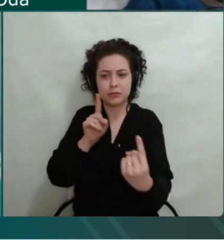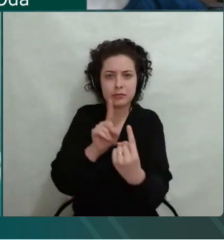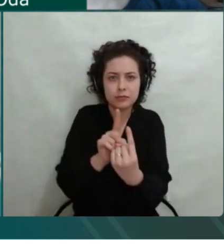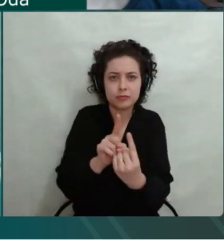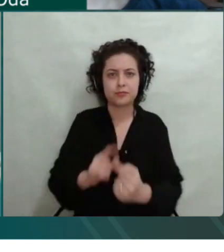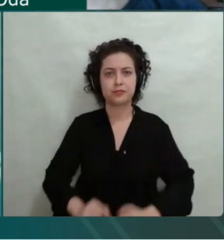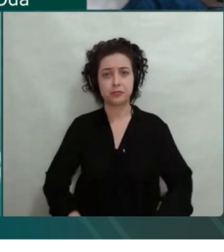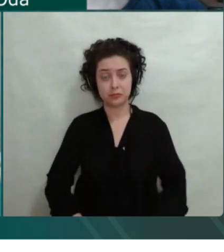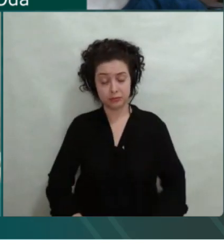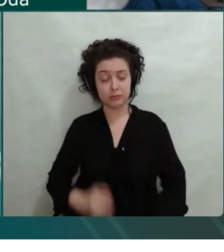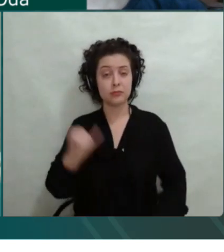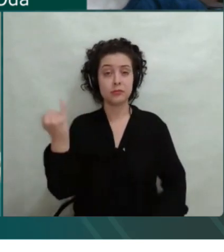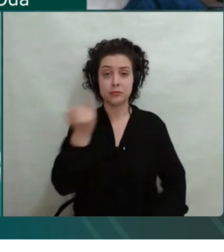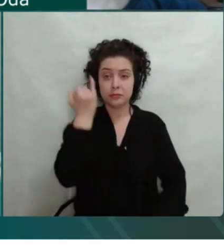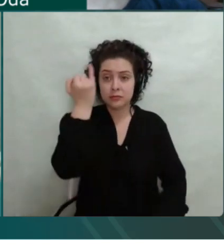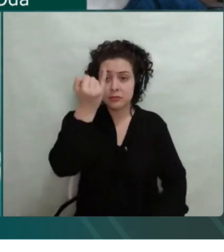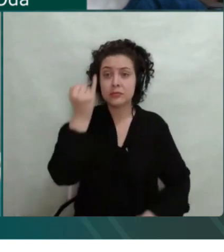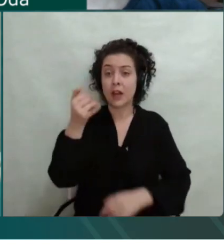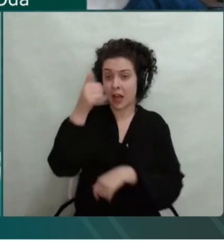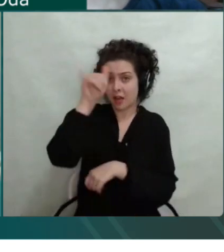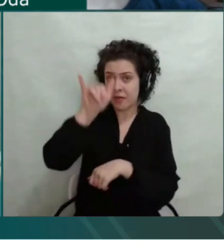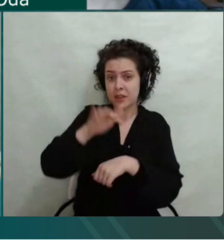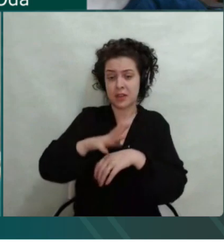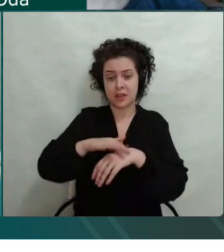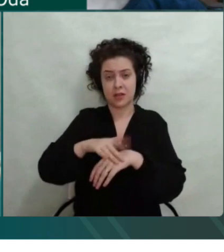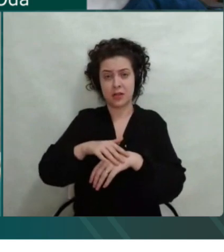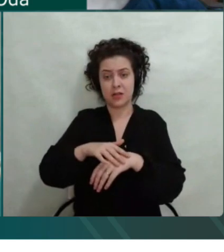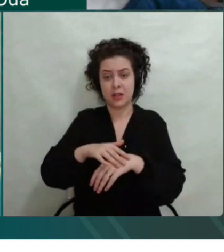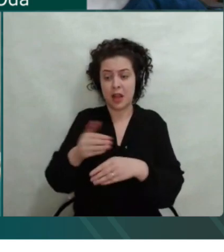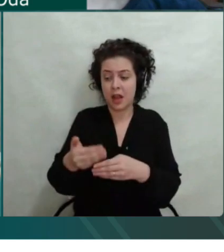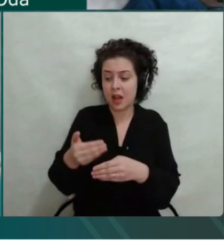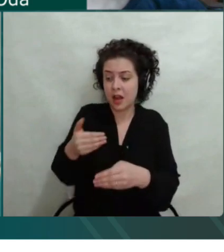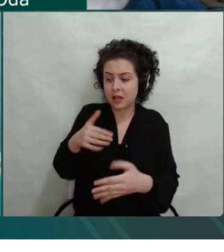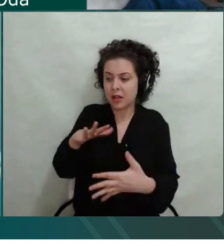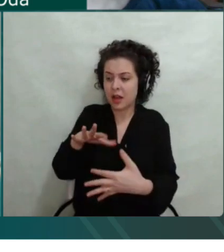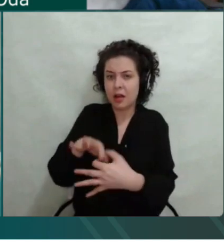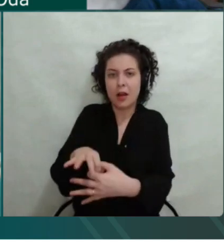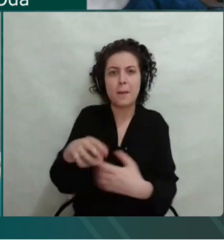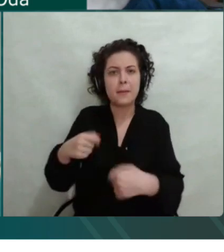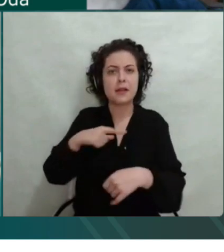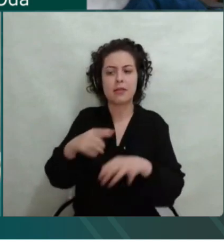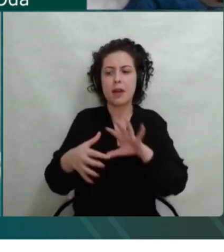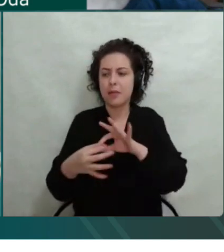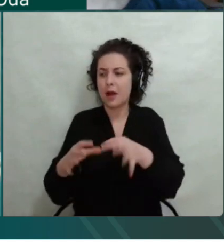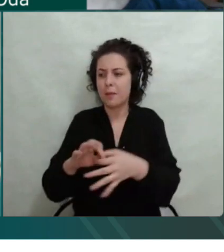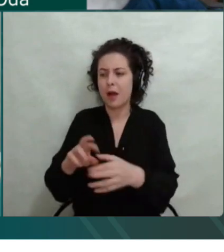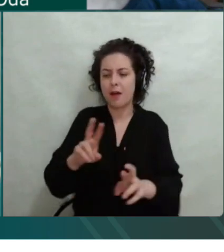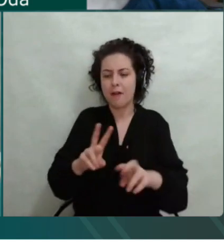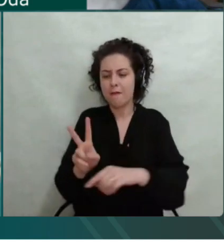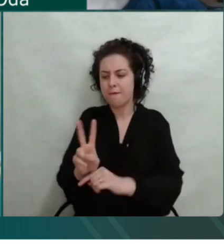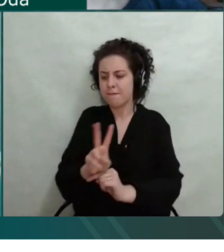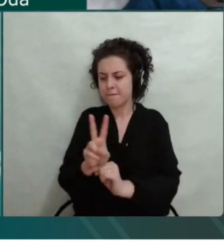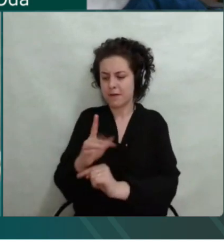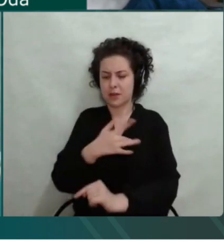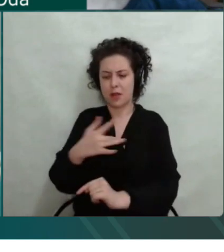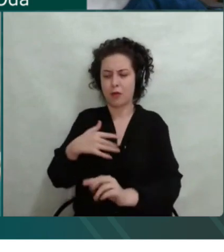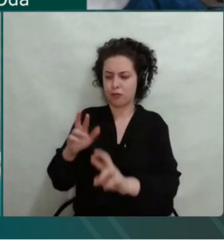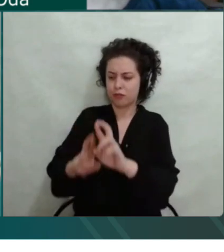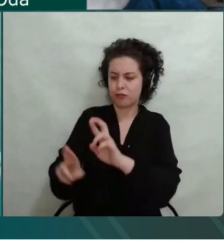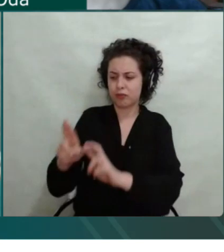atenção primária, sobretudo quando ela está muito integrada com a vigilância em saúde, que vai, inclusive, além da